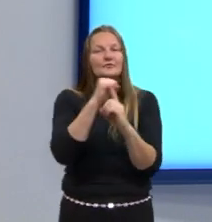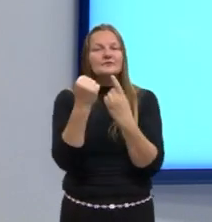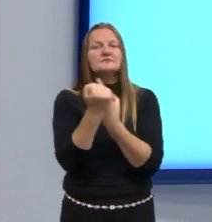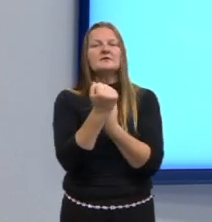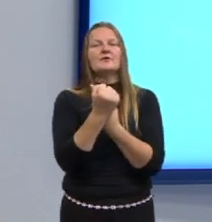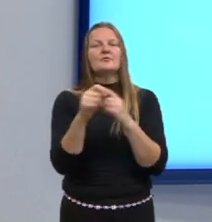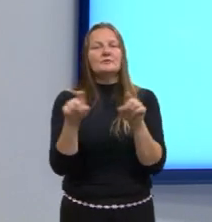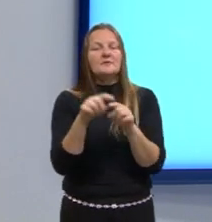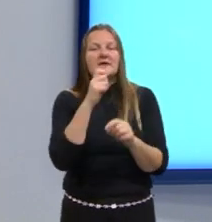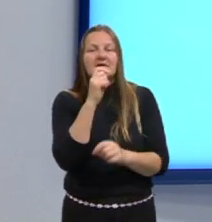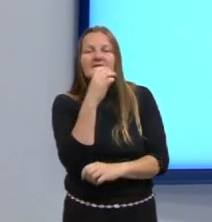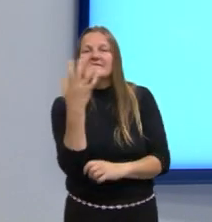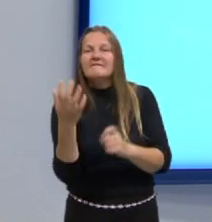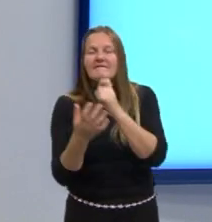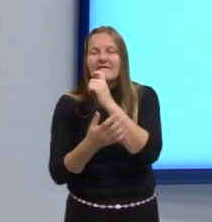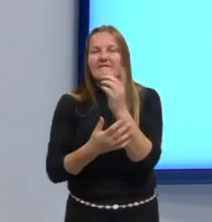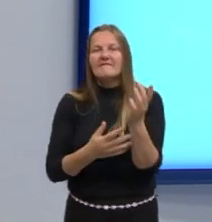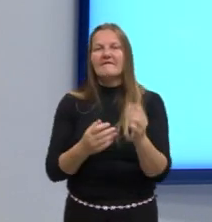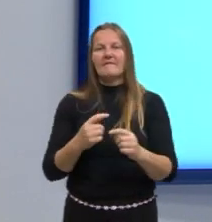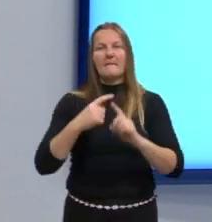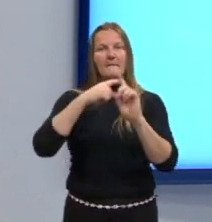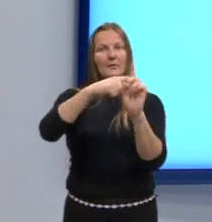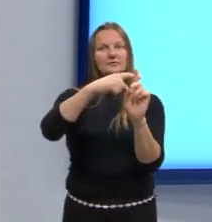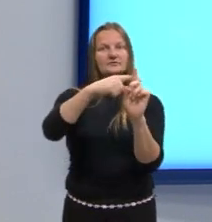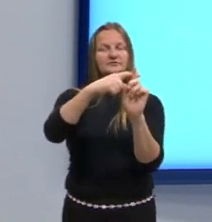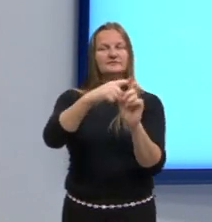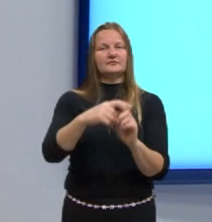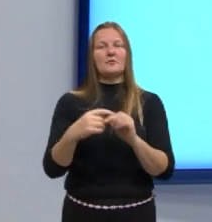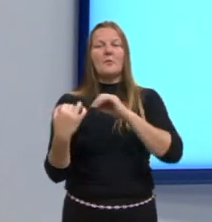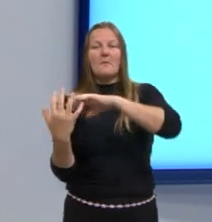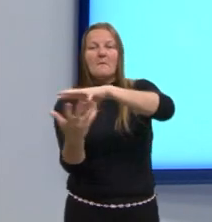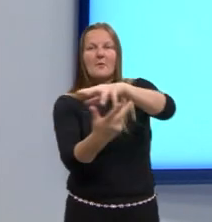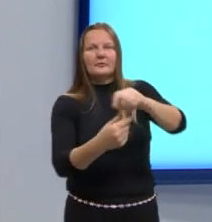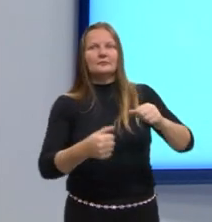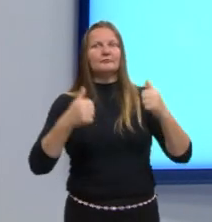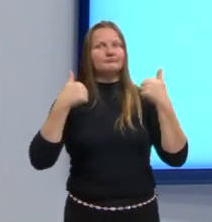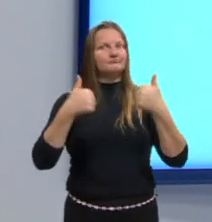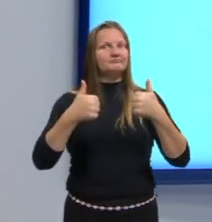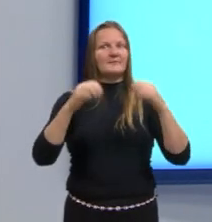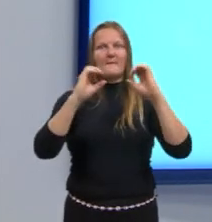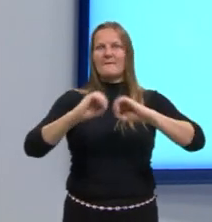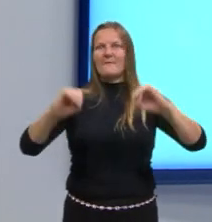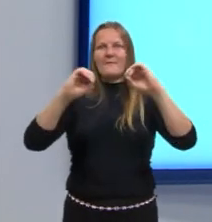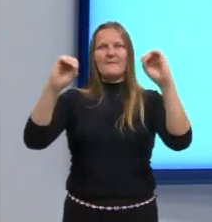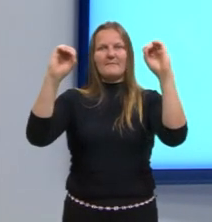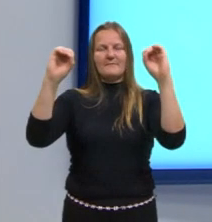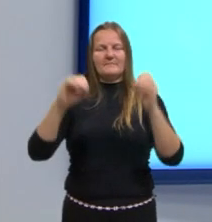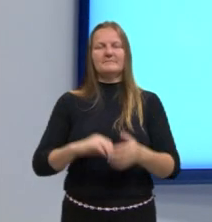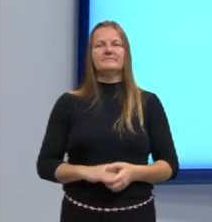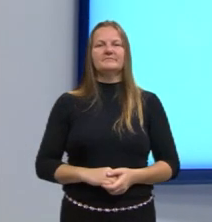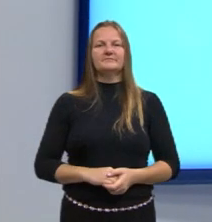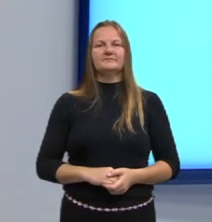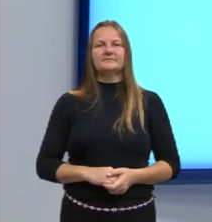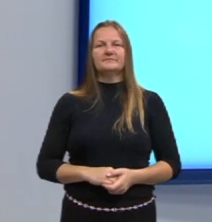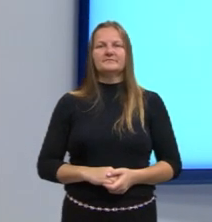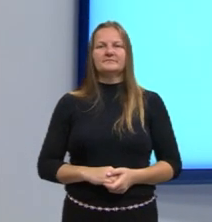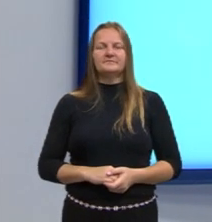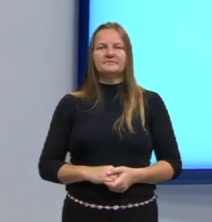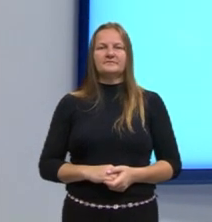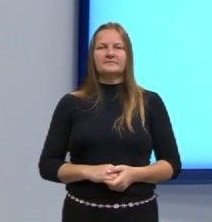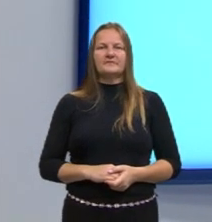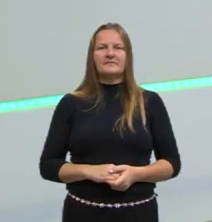e isso é Um Mundo Ideal na hora de trabalhar com química e meio ambiente